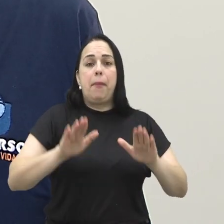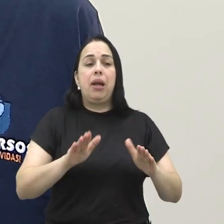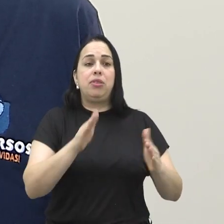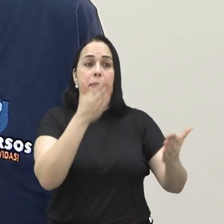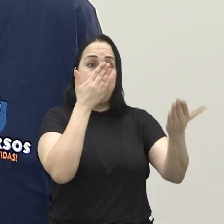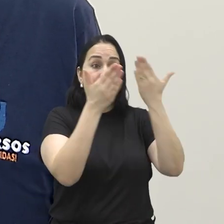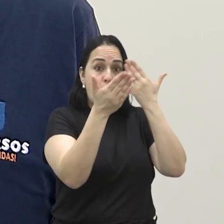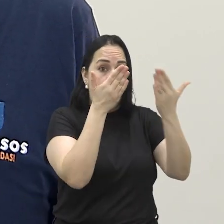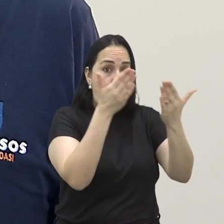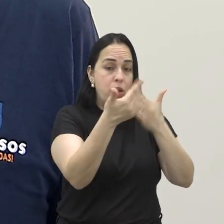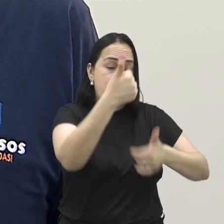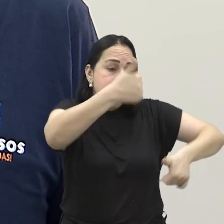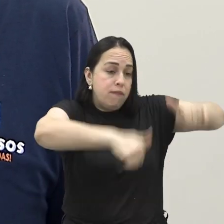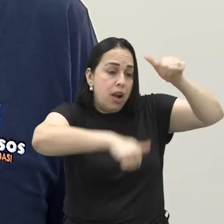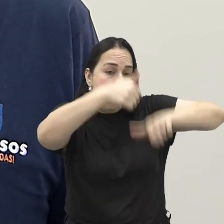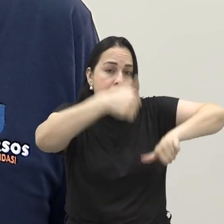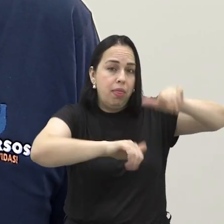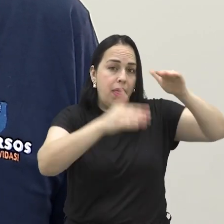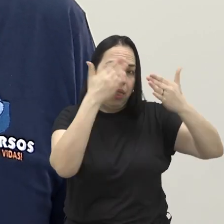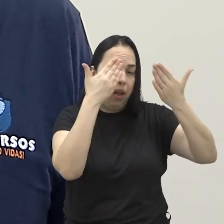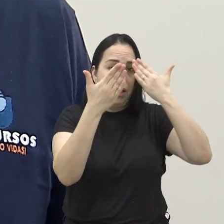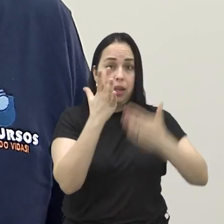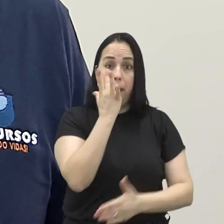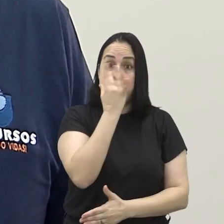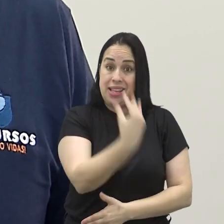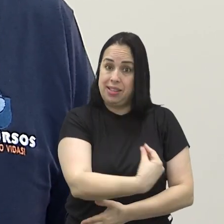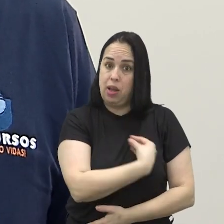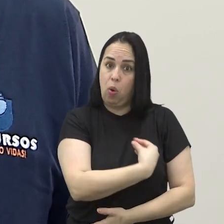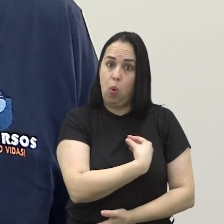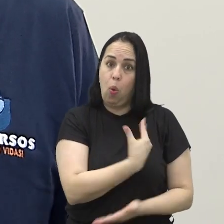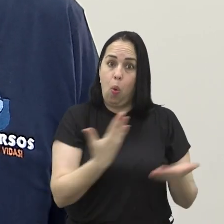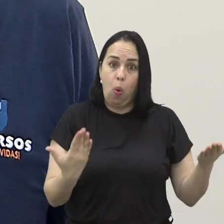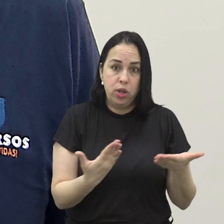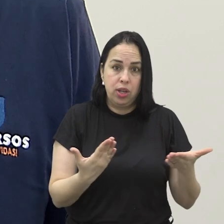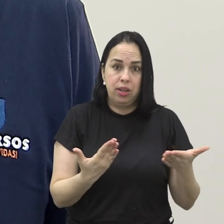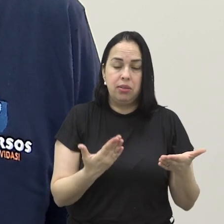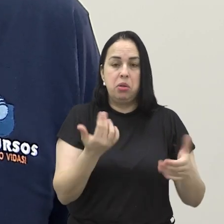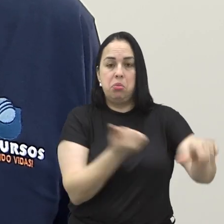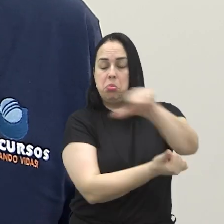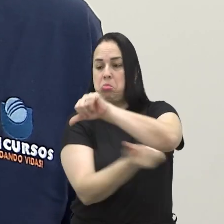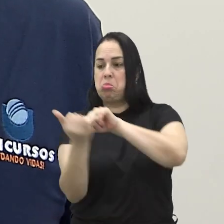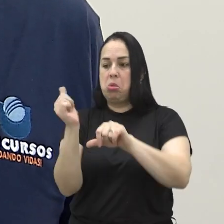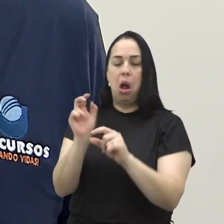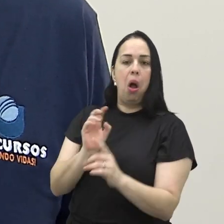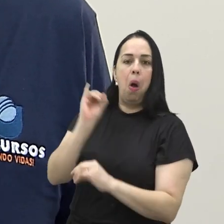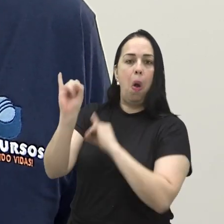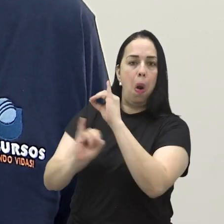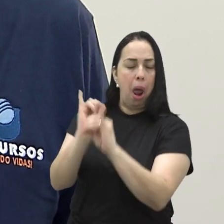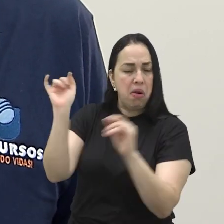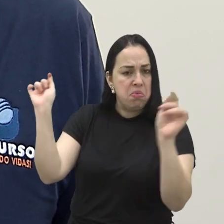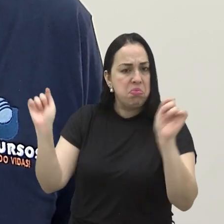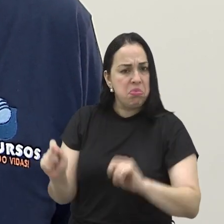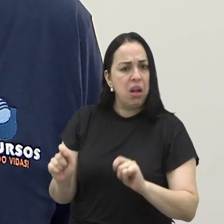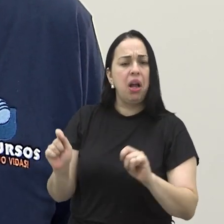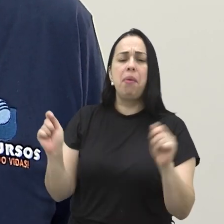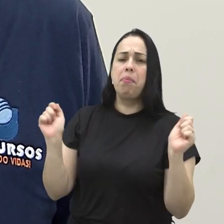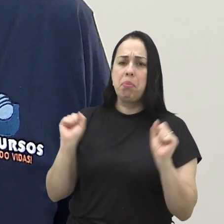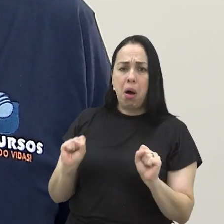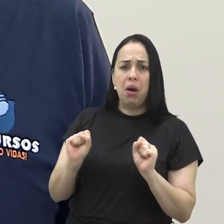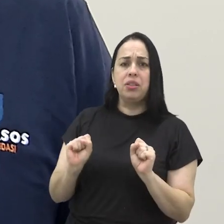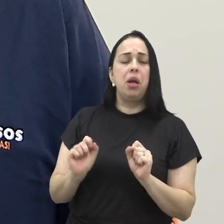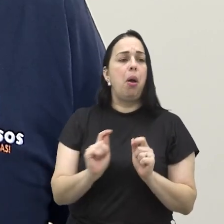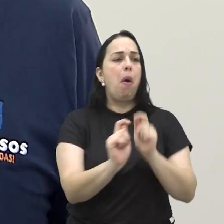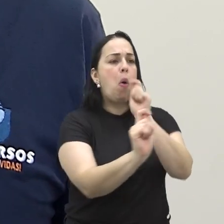teste psicotécnico, por exemplo, que é presencial hoje, eu não vejo problema em ele ser online. Essa é uma tendência,